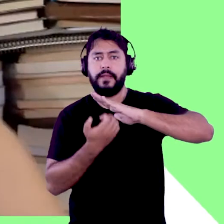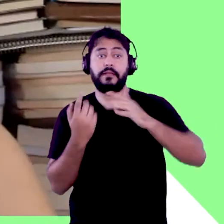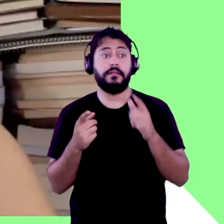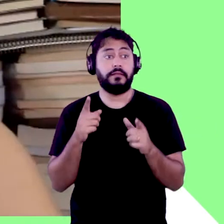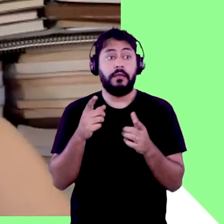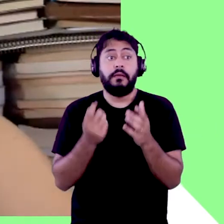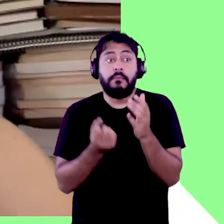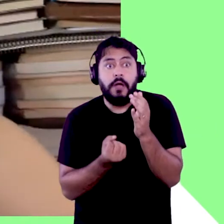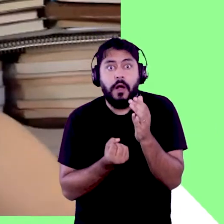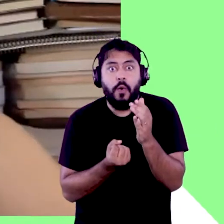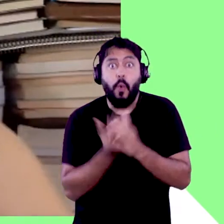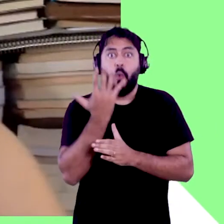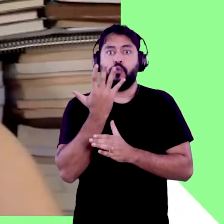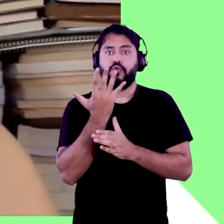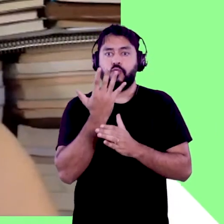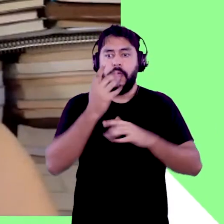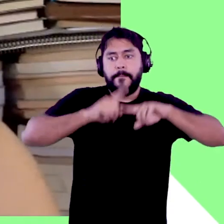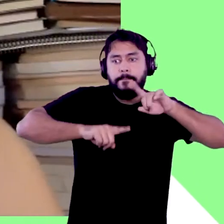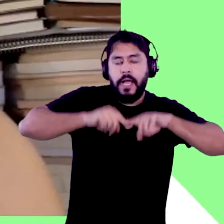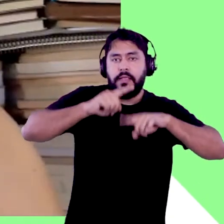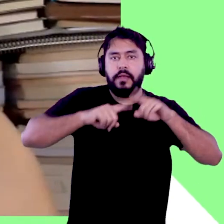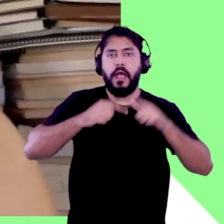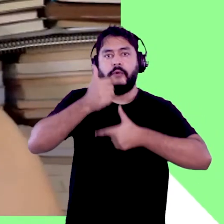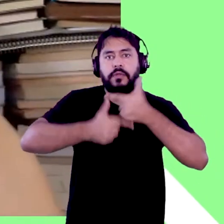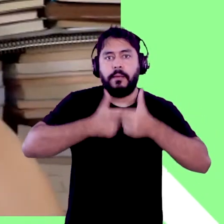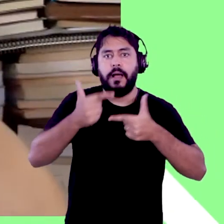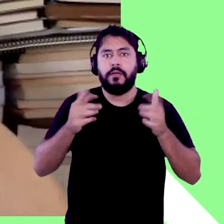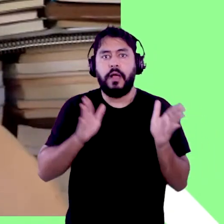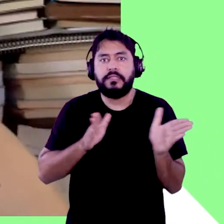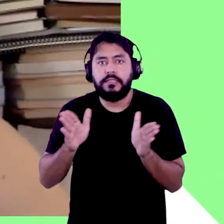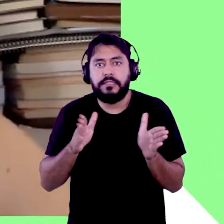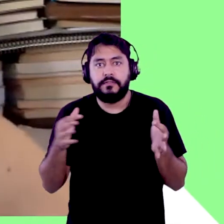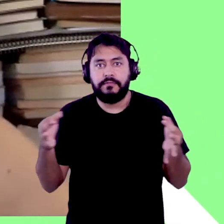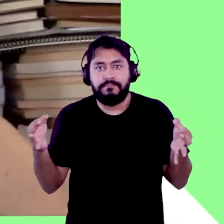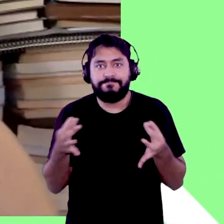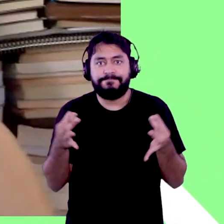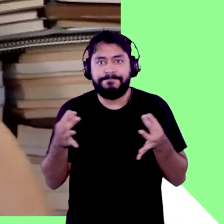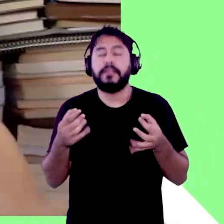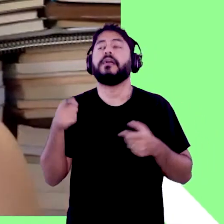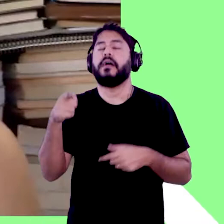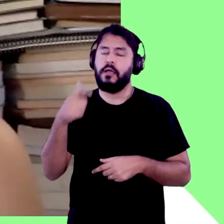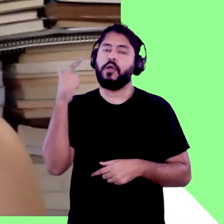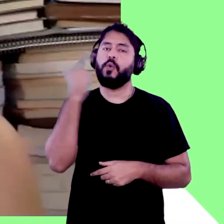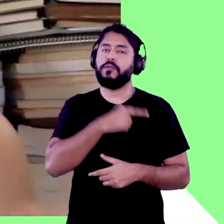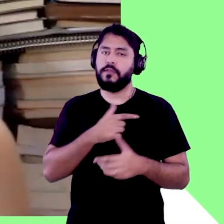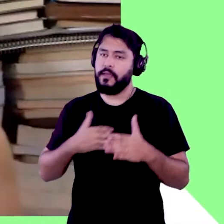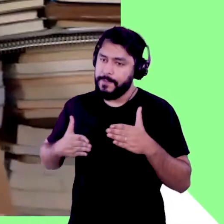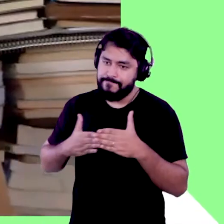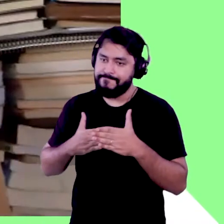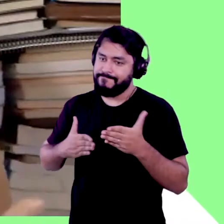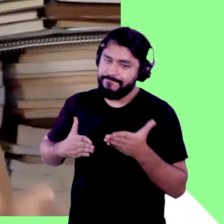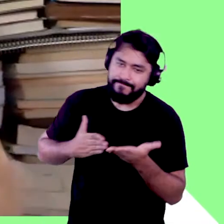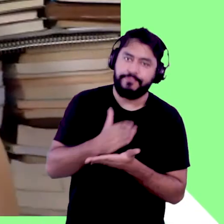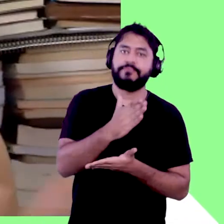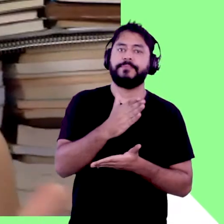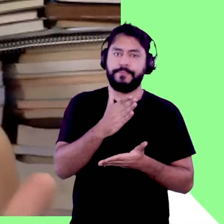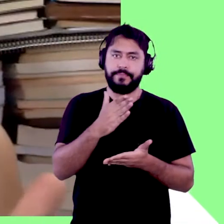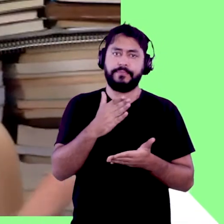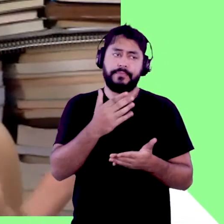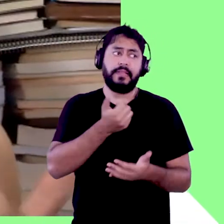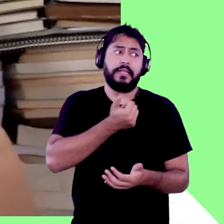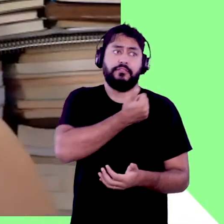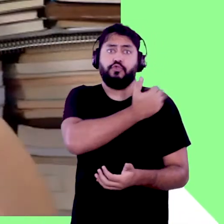e criação desses produtos e serviços, que a gente vai conseguir romper esse ciclo